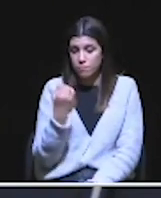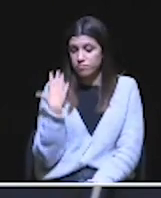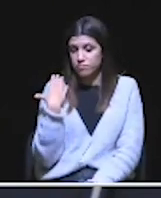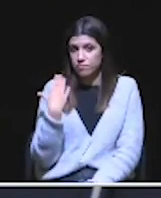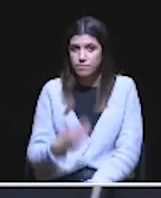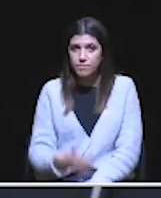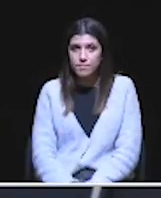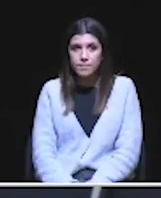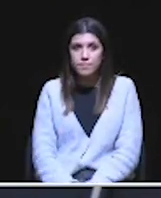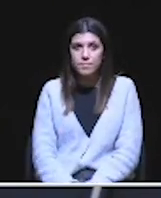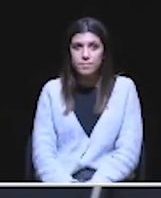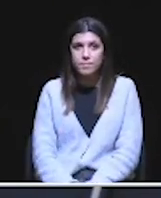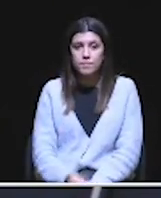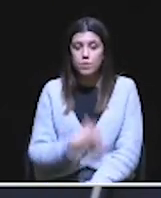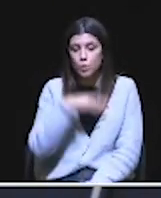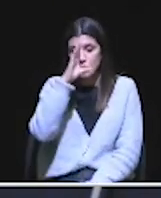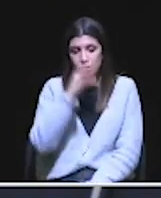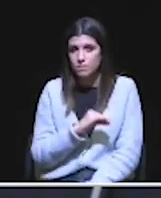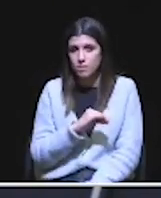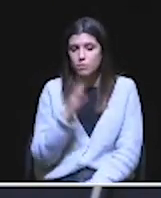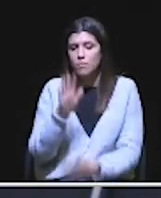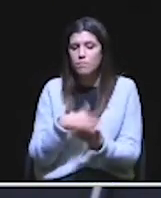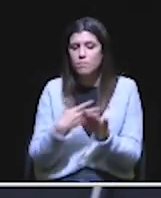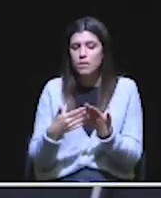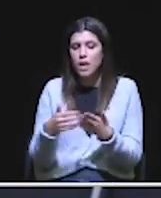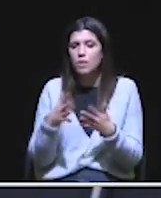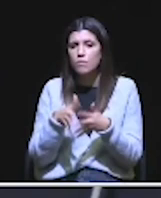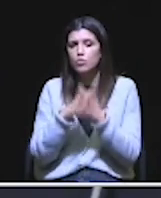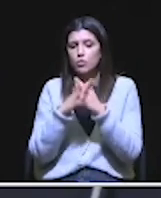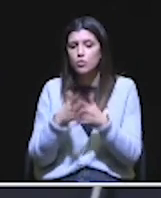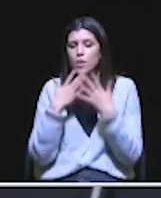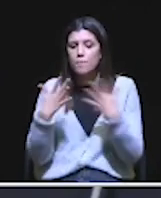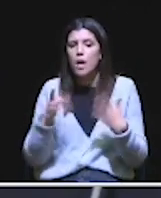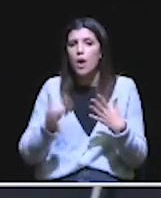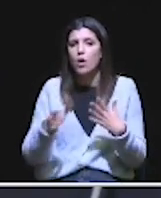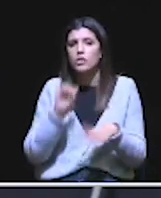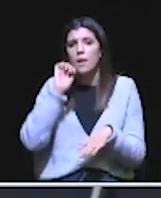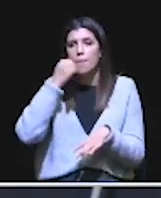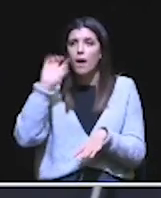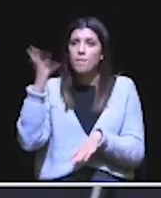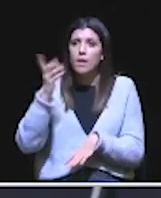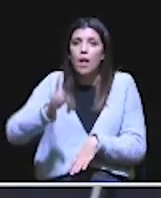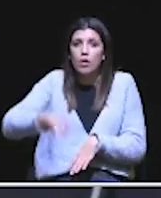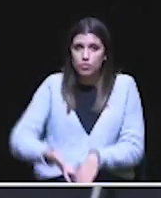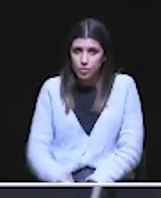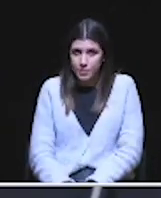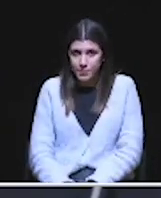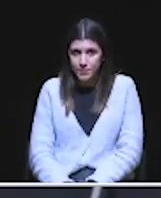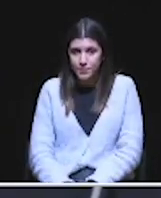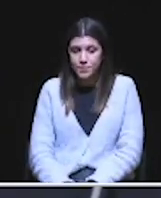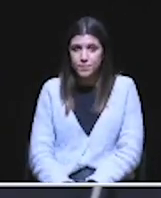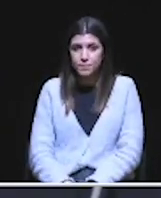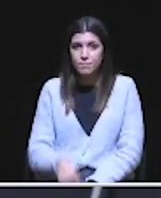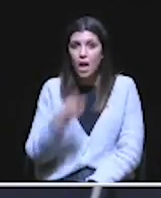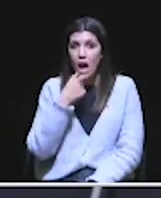dias. Nós não sabemos ao certo qual o plano para esta enorme infraestrutura, nem qual o impacto ambiental destes grandes eventos numa